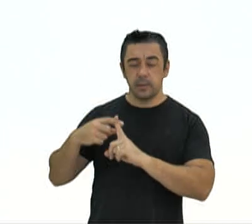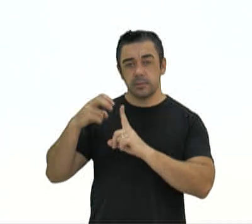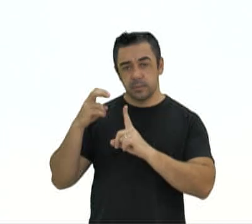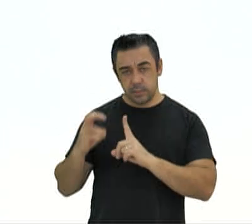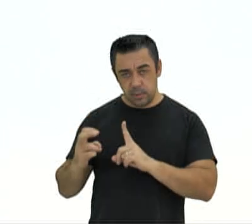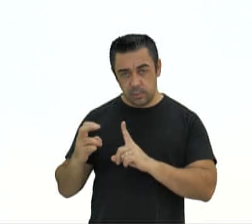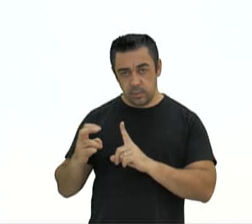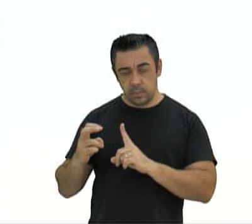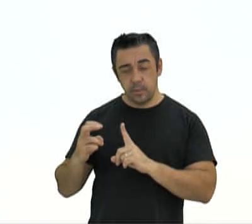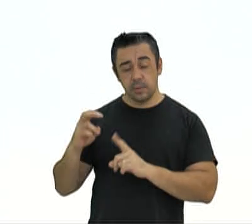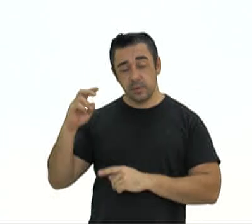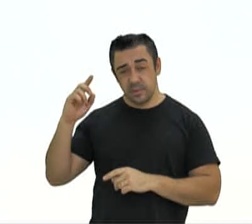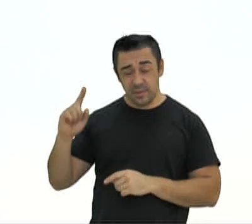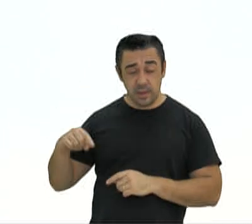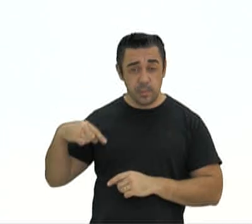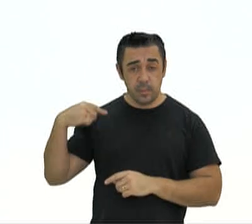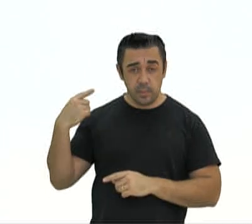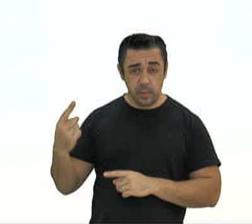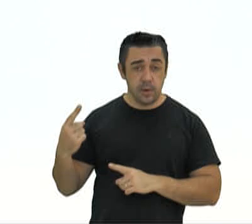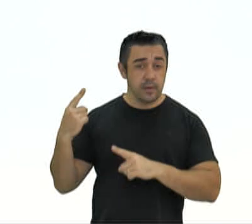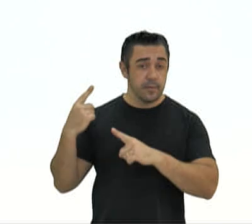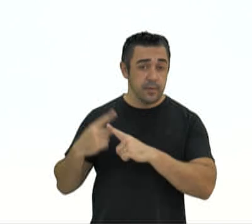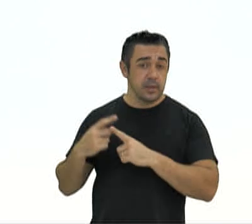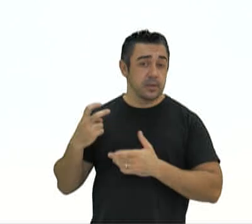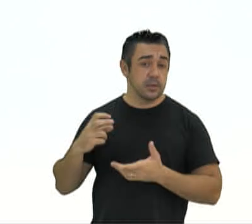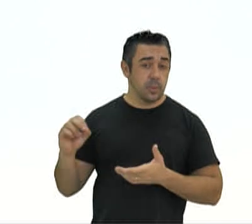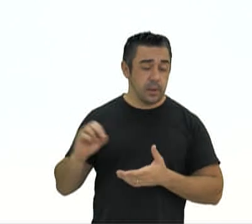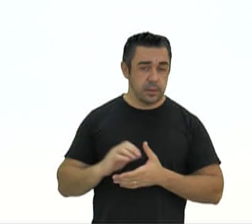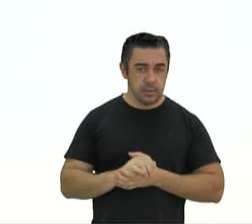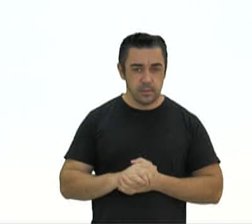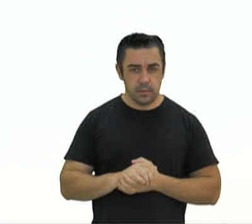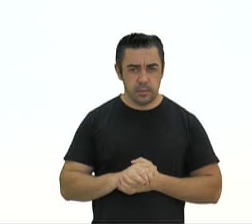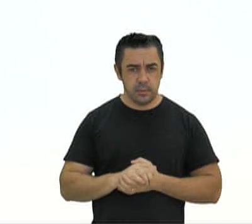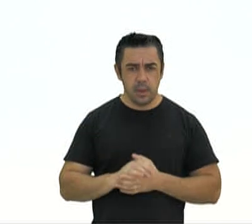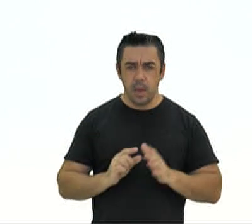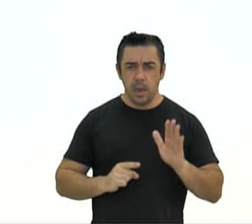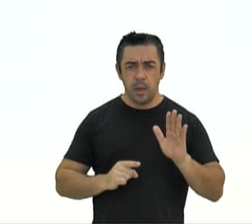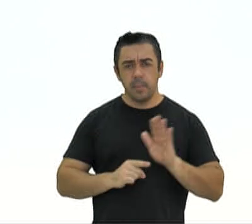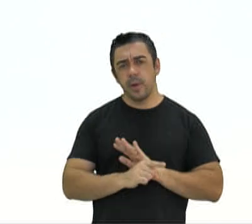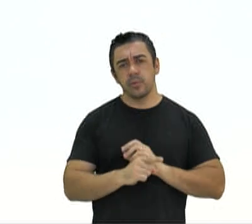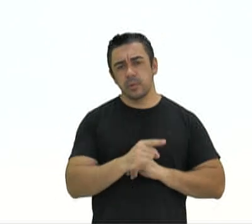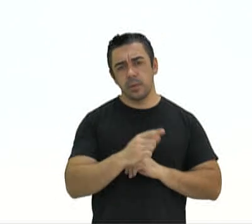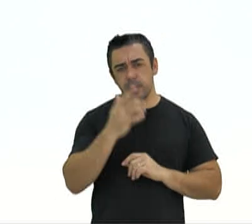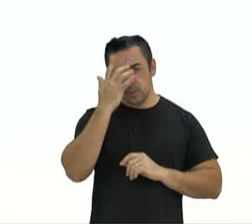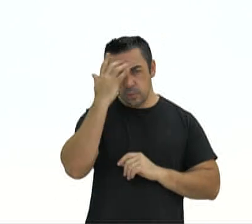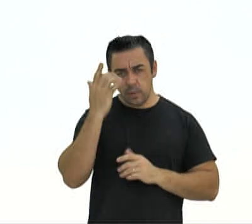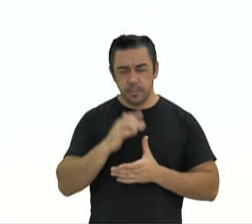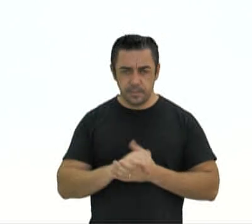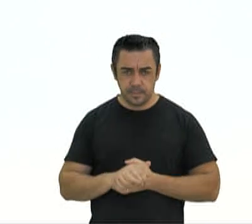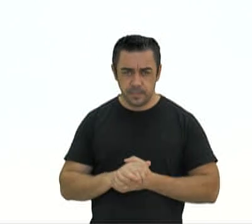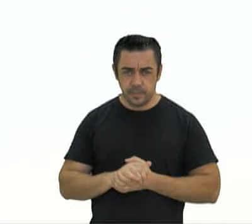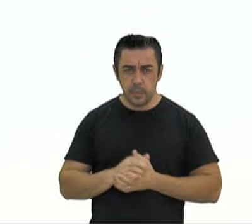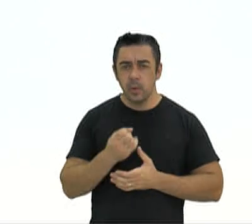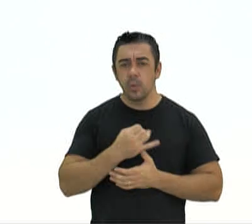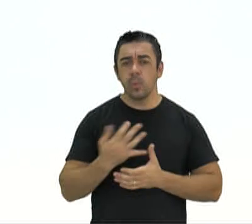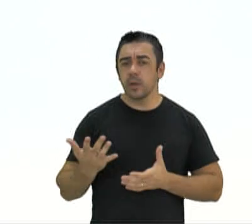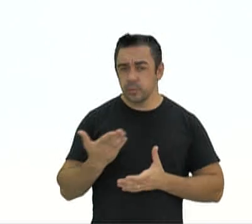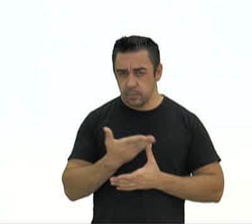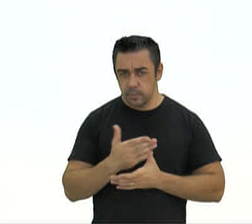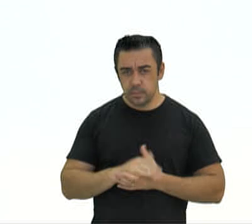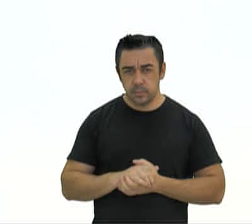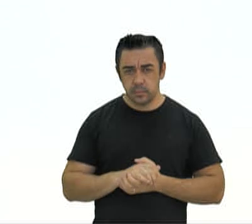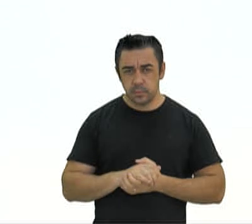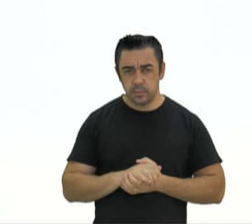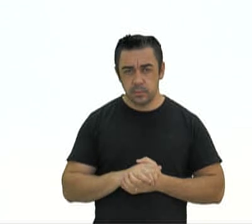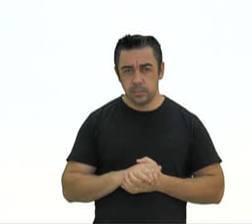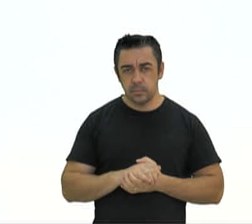5 e, em seguida, multiplica tudo por 50. Tá? Aí você pergunta para a pessoa, quanto que deu?